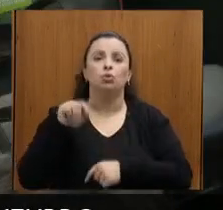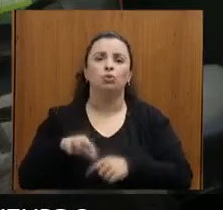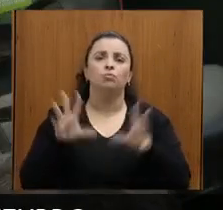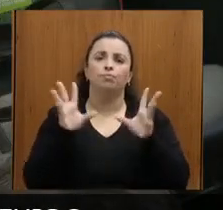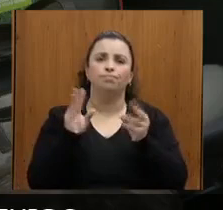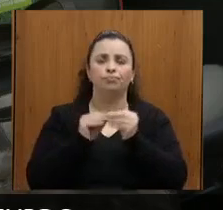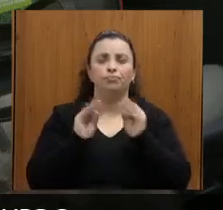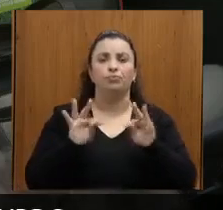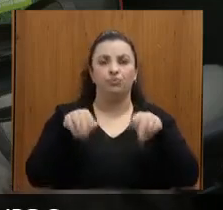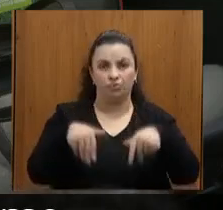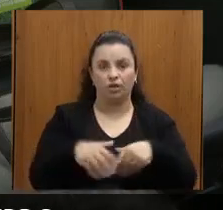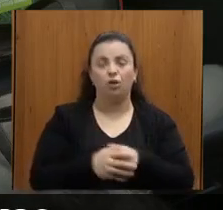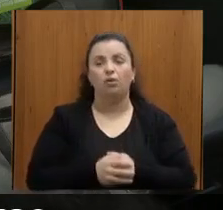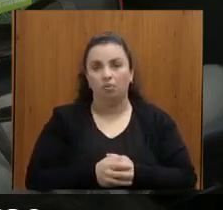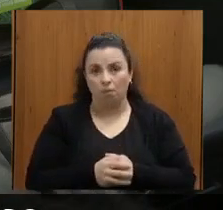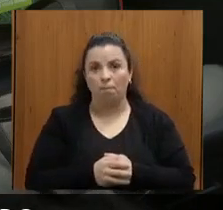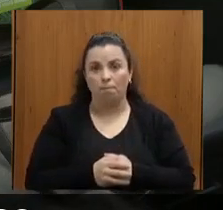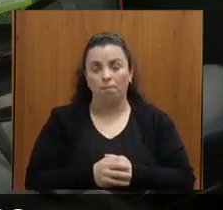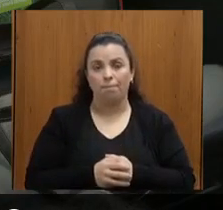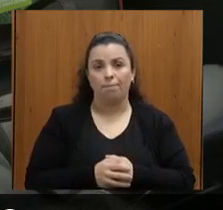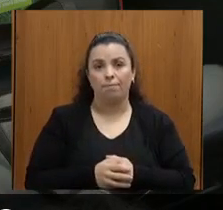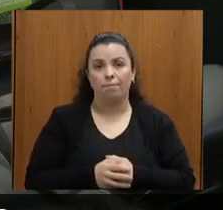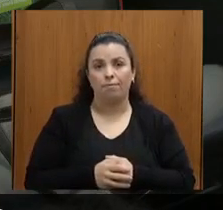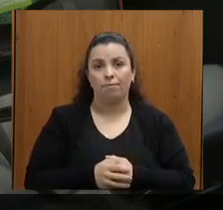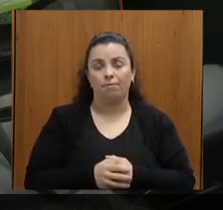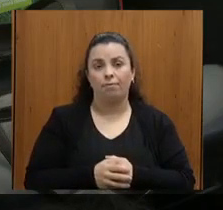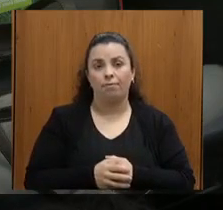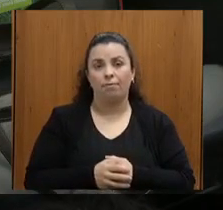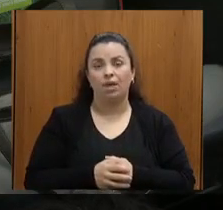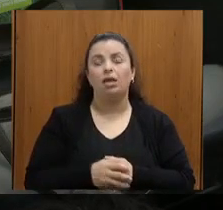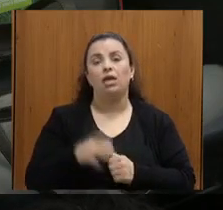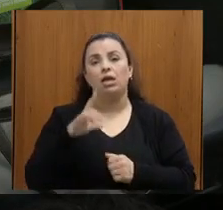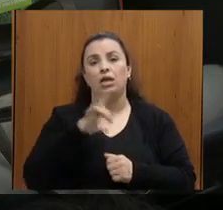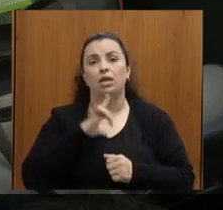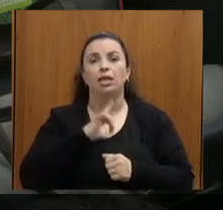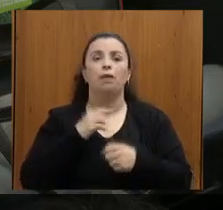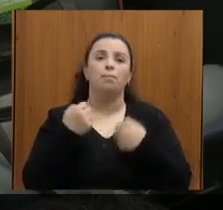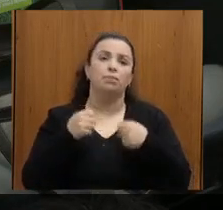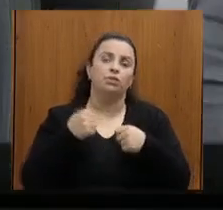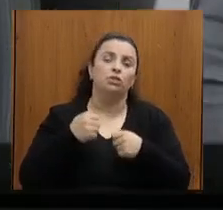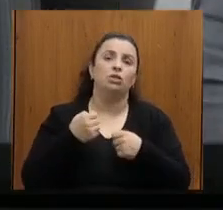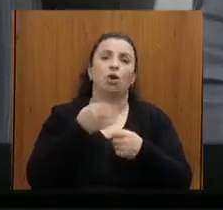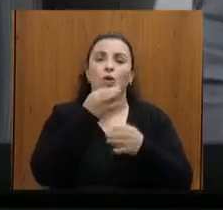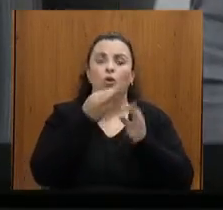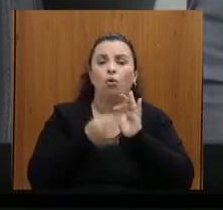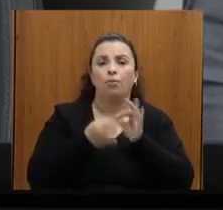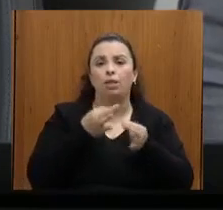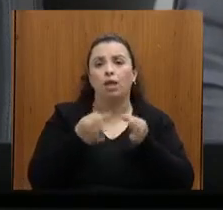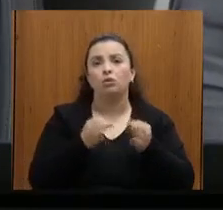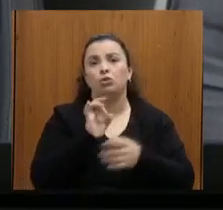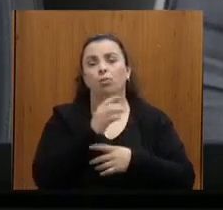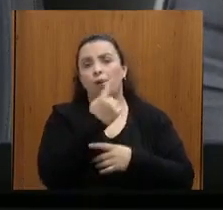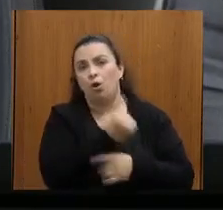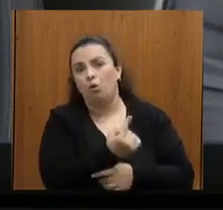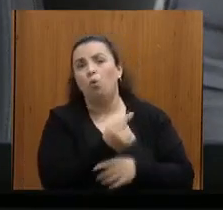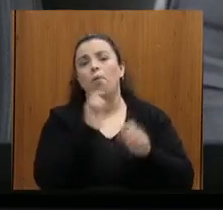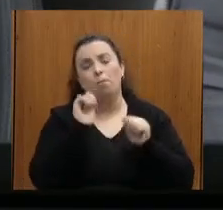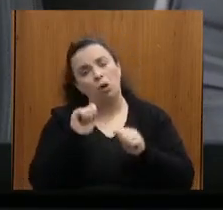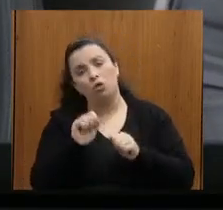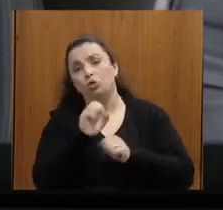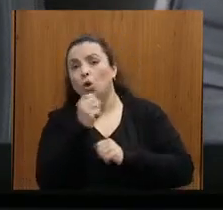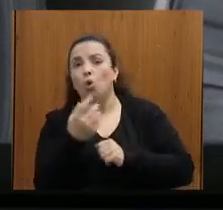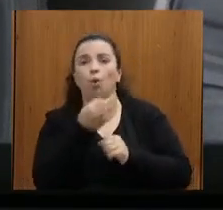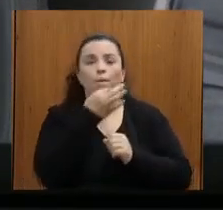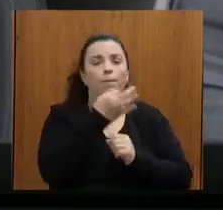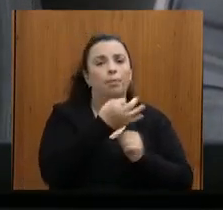finais. Evidentemente, aqueles que tiverem que direcionar seus comentários apenas para um dos secretários,